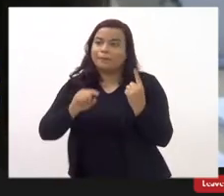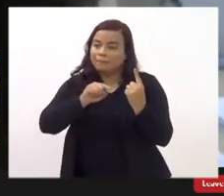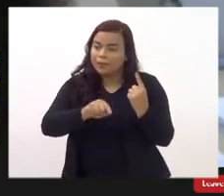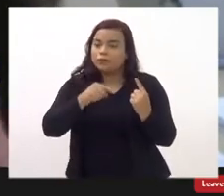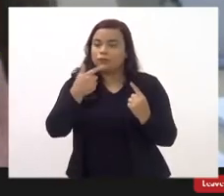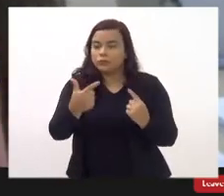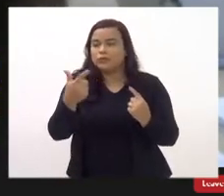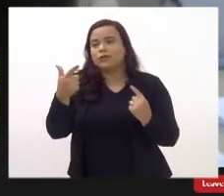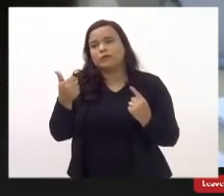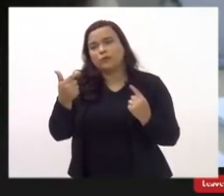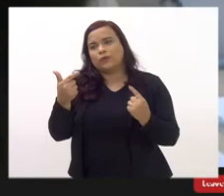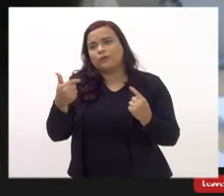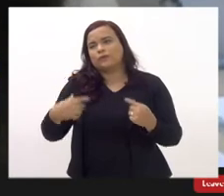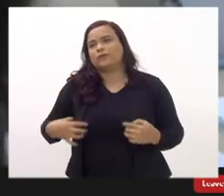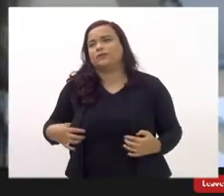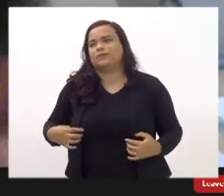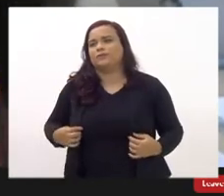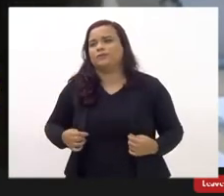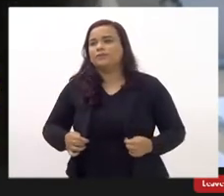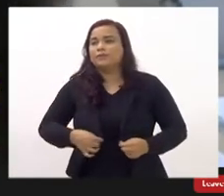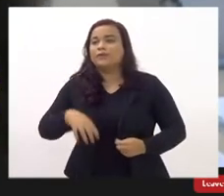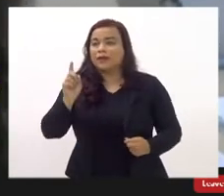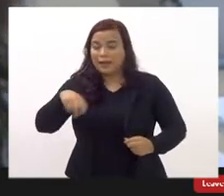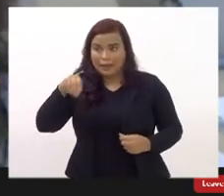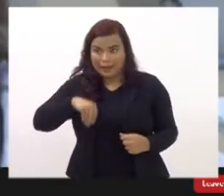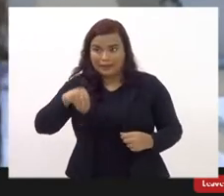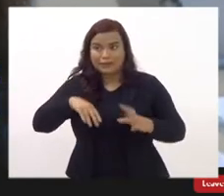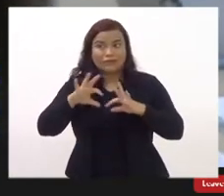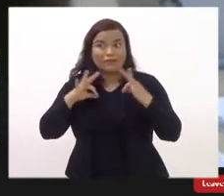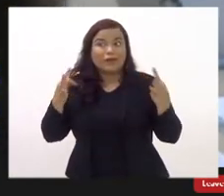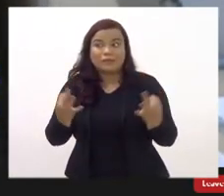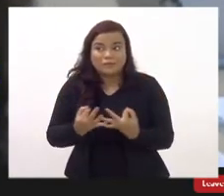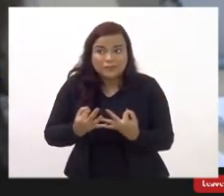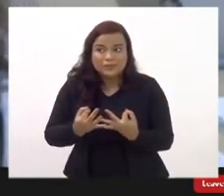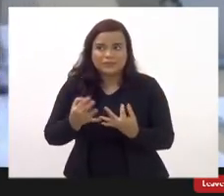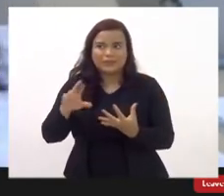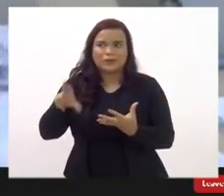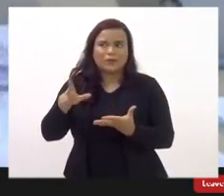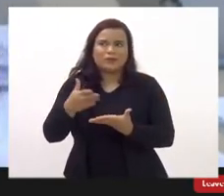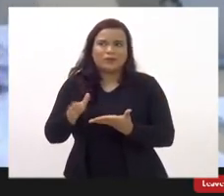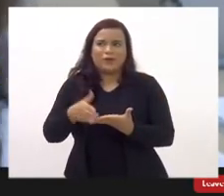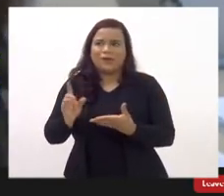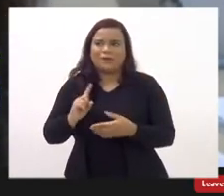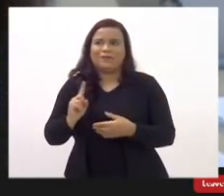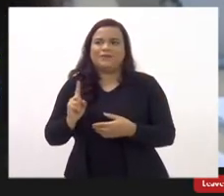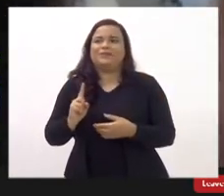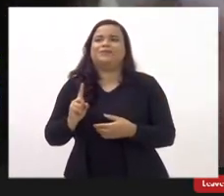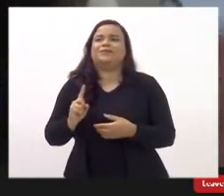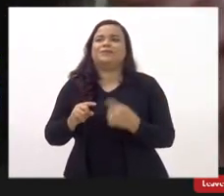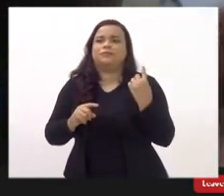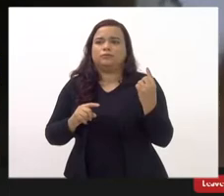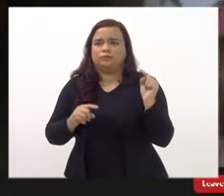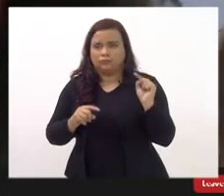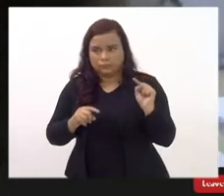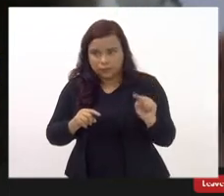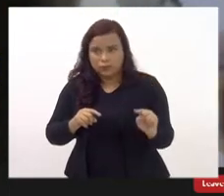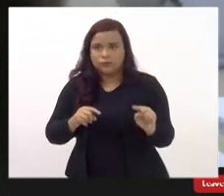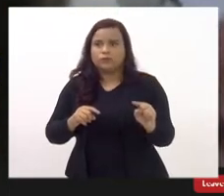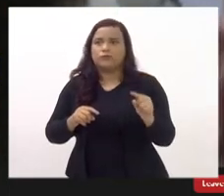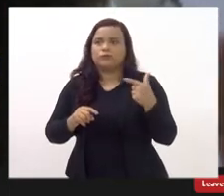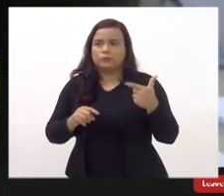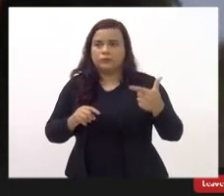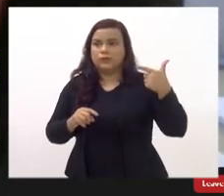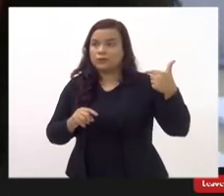alunos hoje tem como renda, e não é renda per capita, é renda familiar, de R$ 1.212,00, que dá para comprar